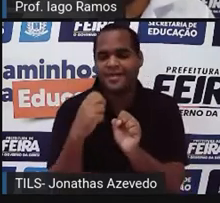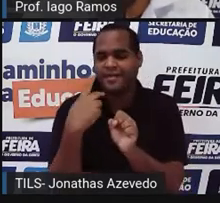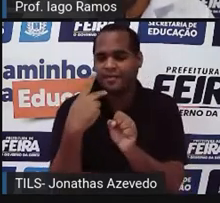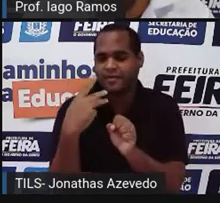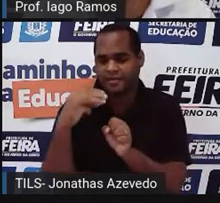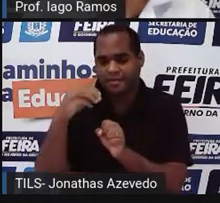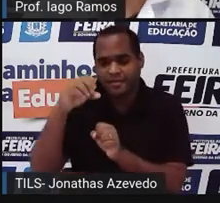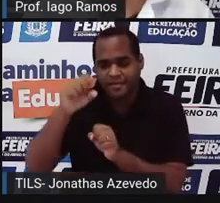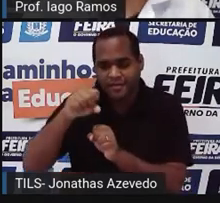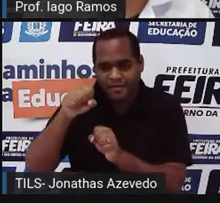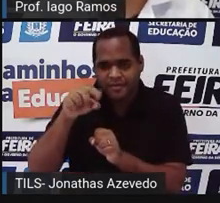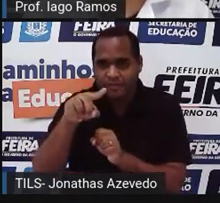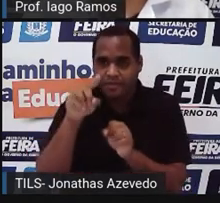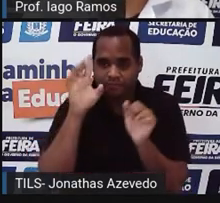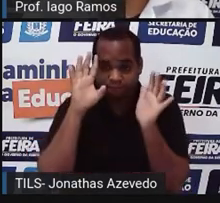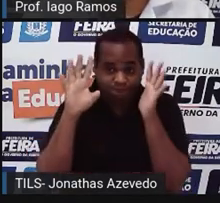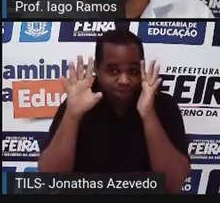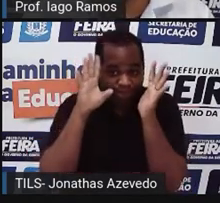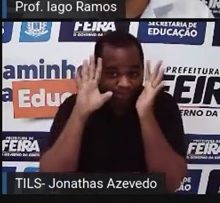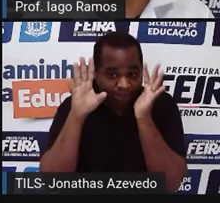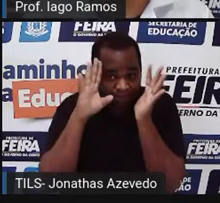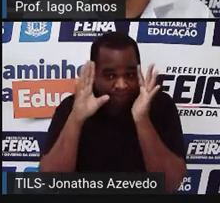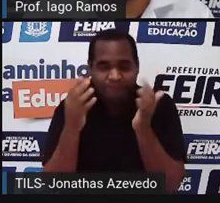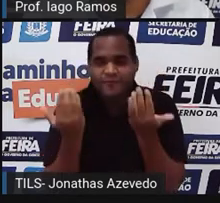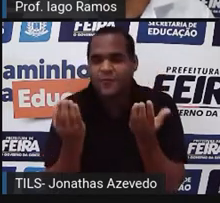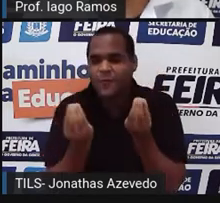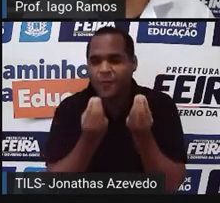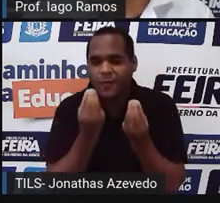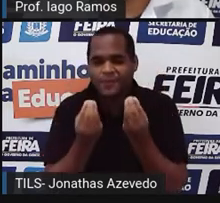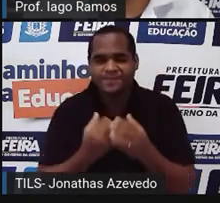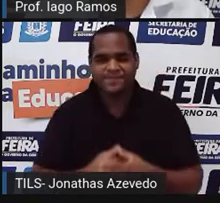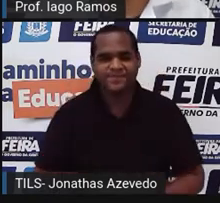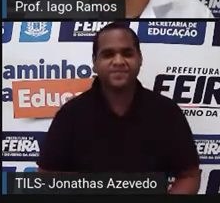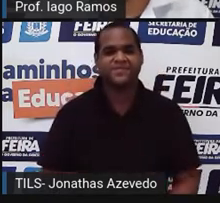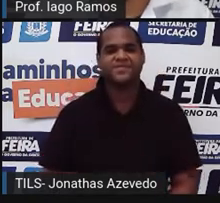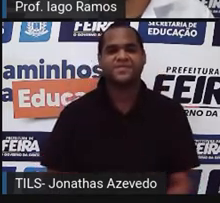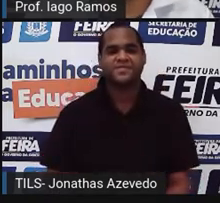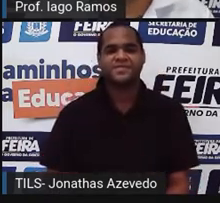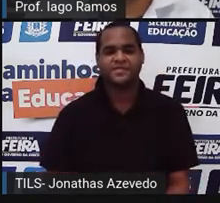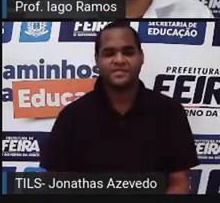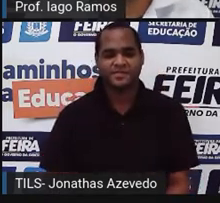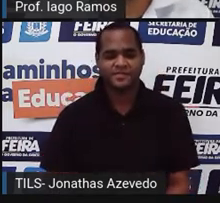te dar também 30 segundozinhos para você pensar.